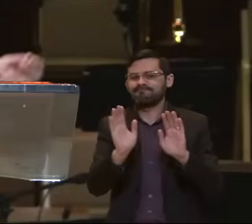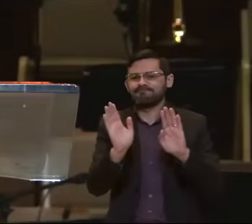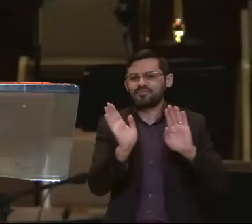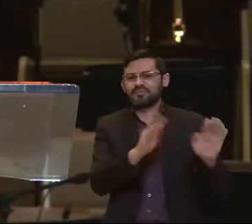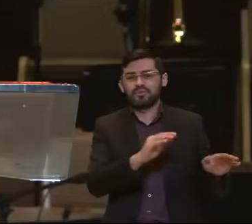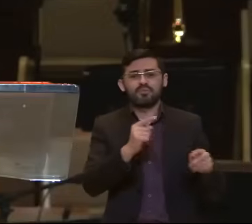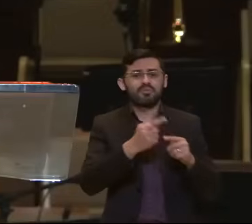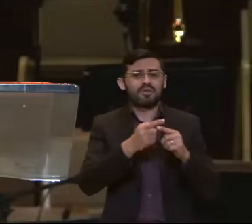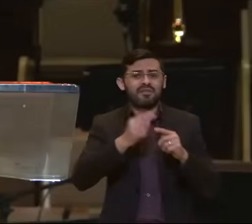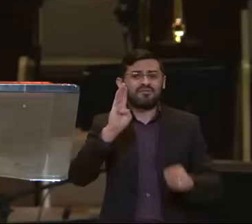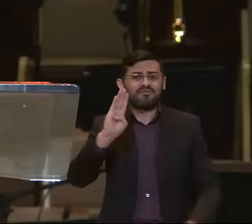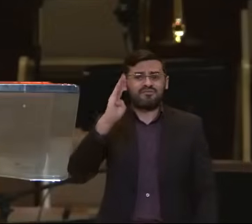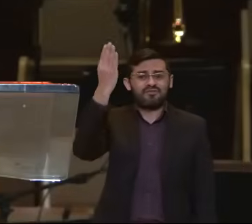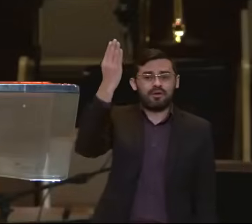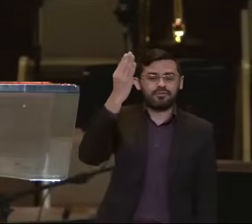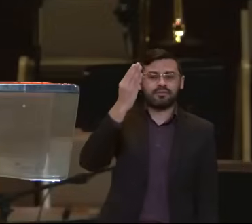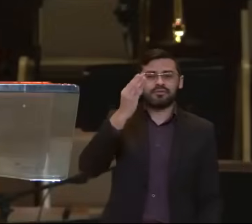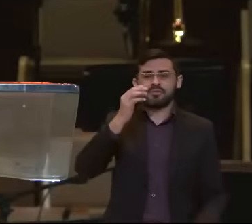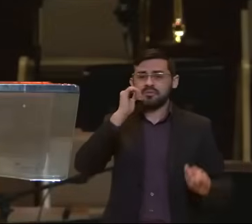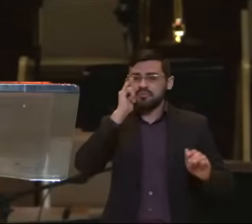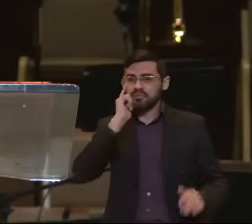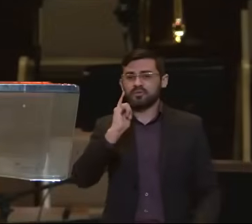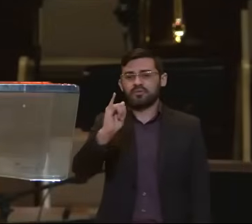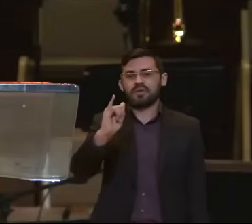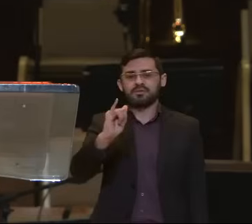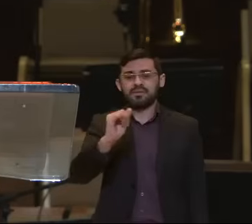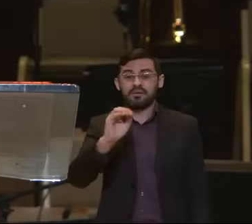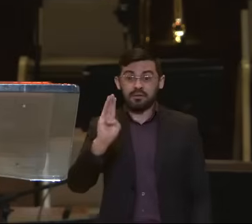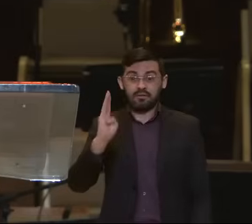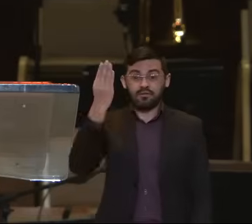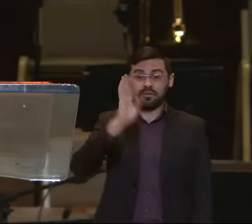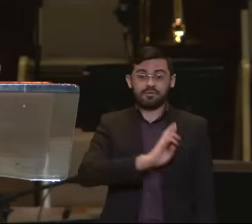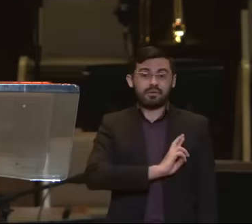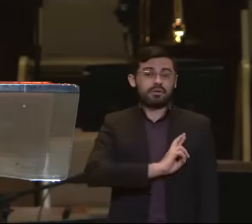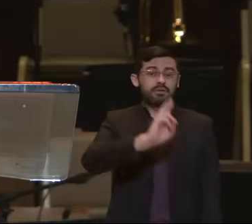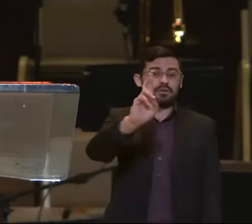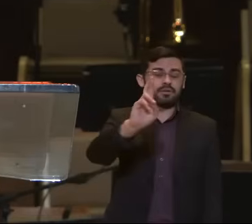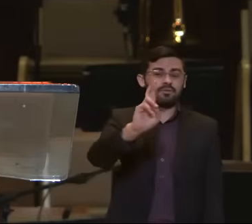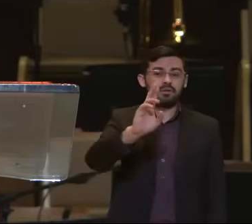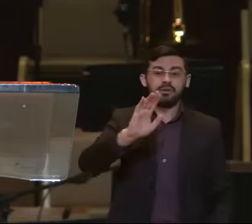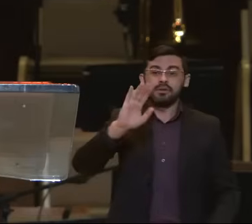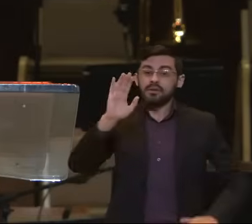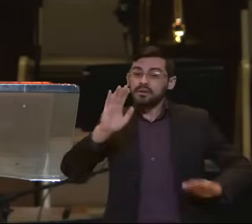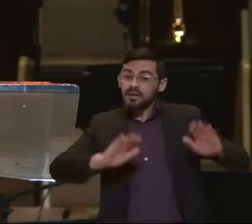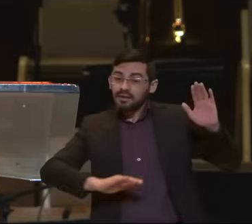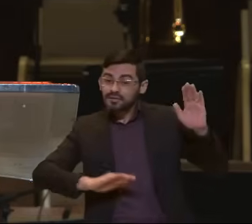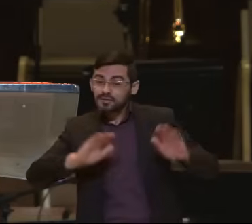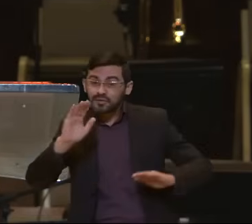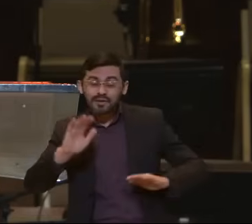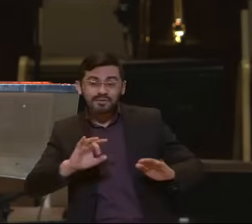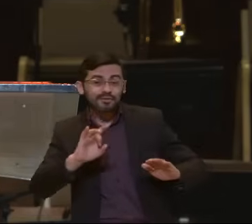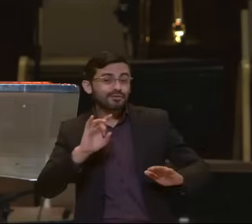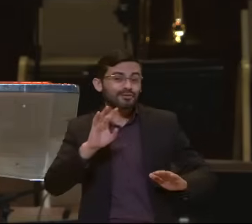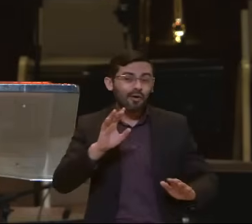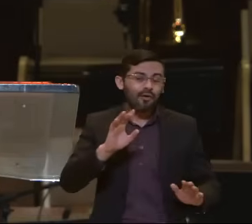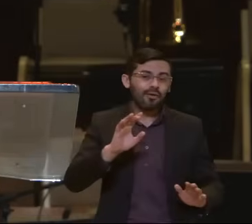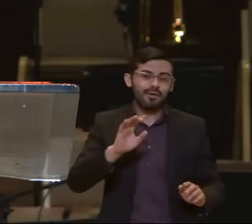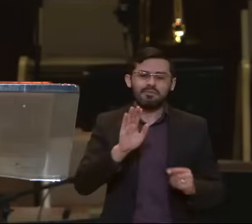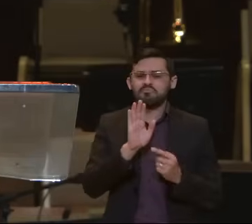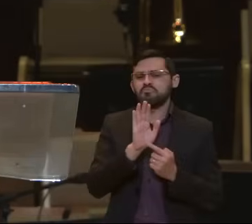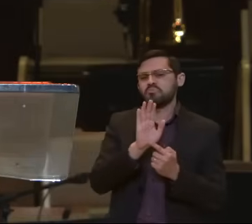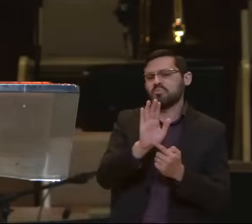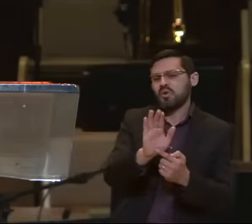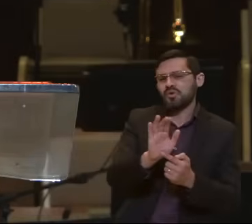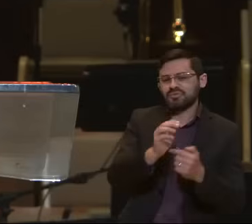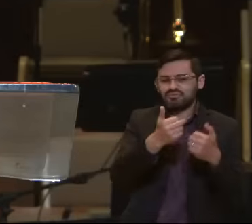dos falsos profetas, da falsa religião, que ilude, mas não tem poder